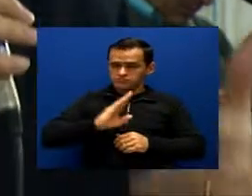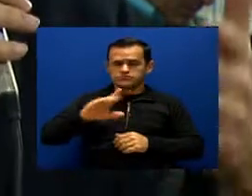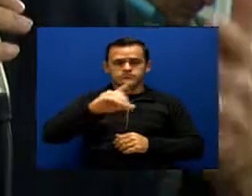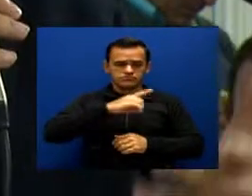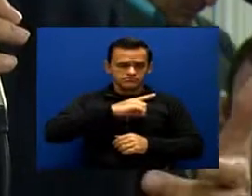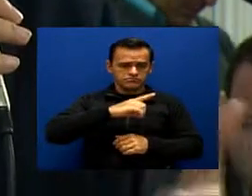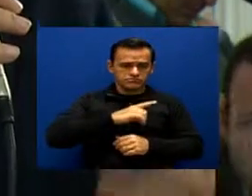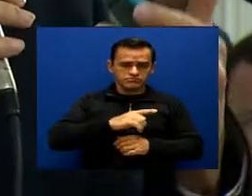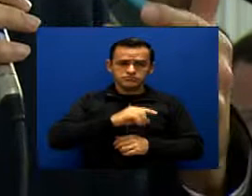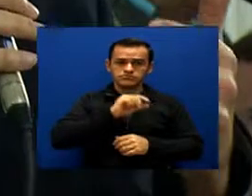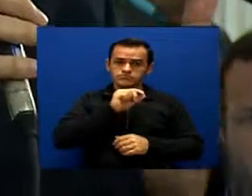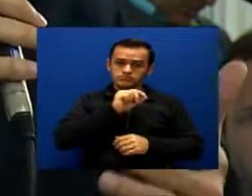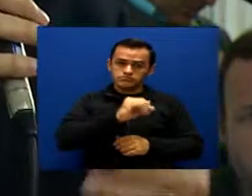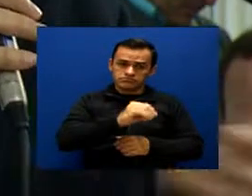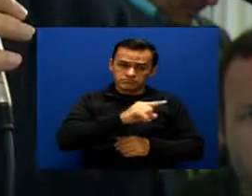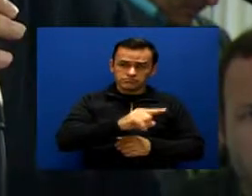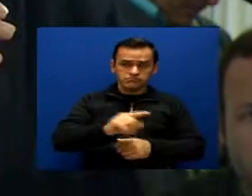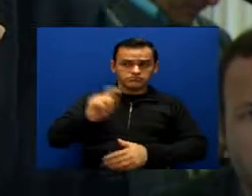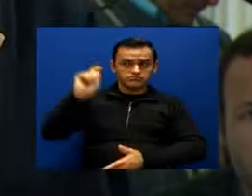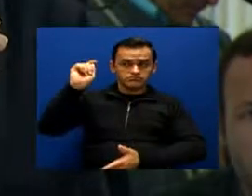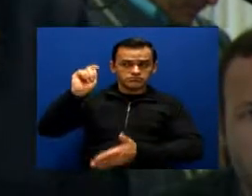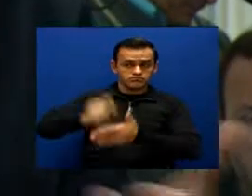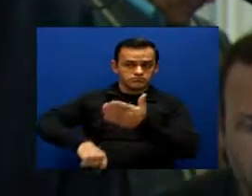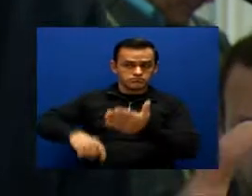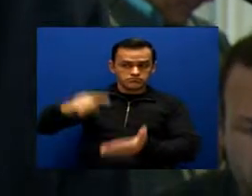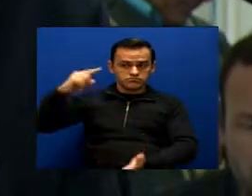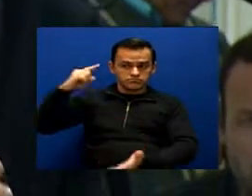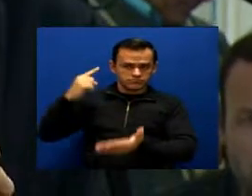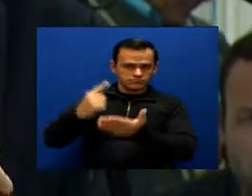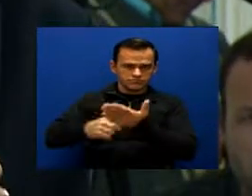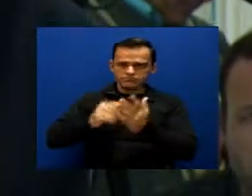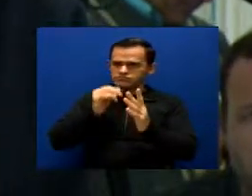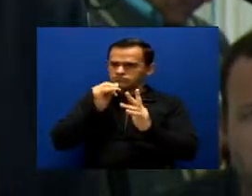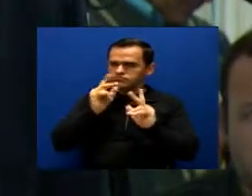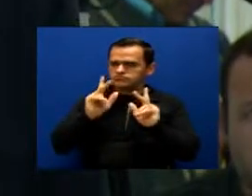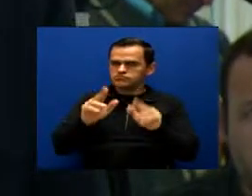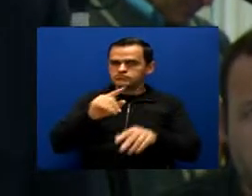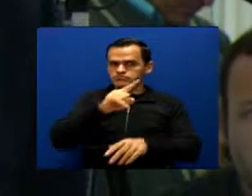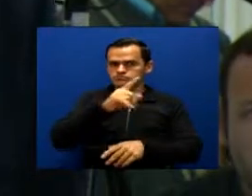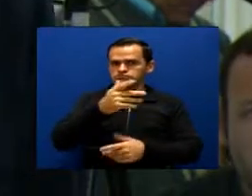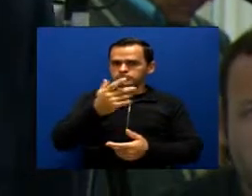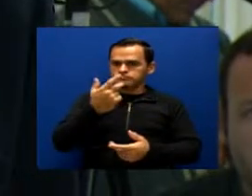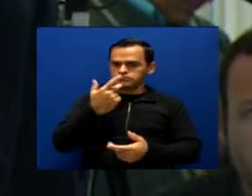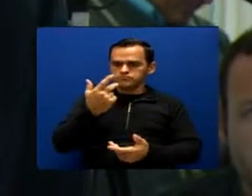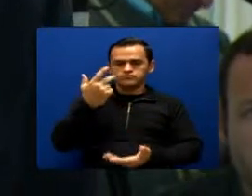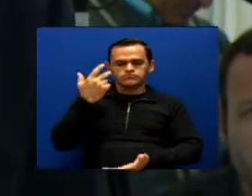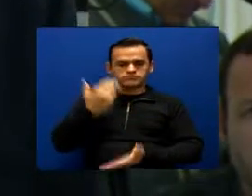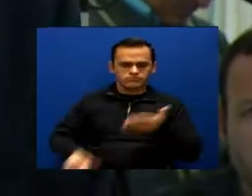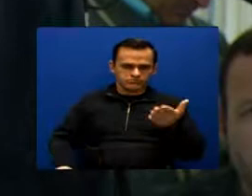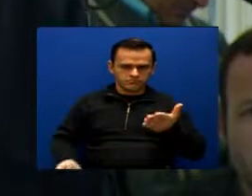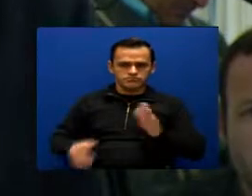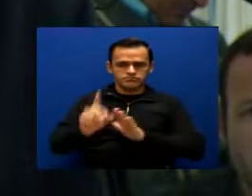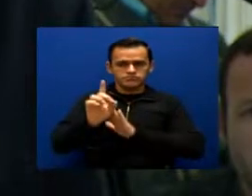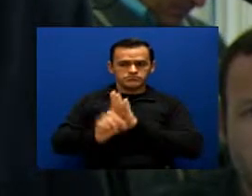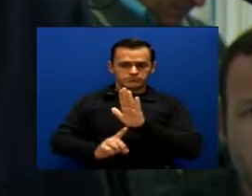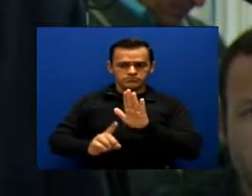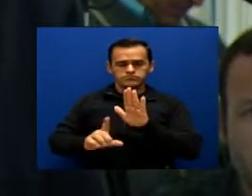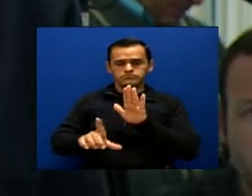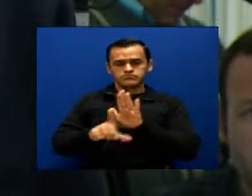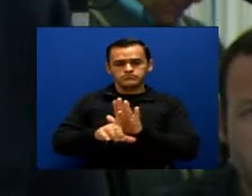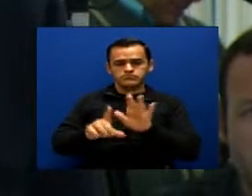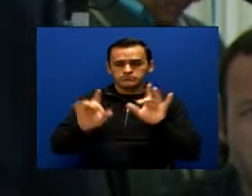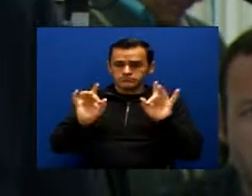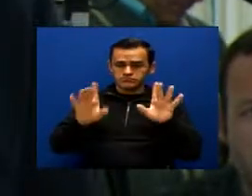também, assinando ou assumindo qualquer compromisso como esse que Vossa Excelência citou, ele perderia esse direito. A lei é fantástica,